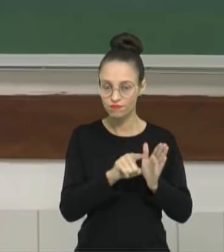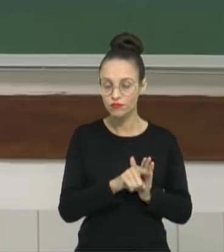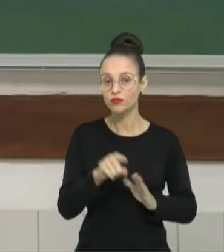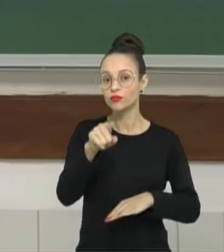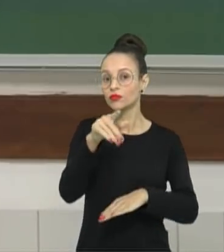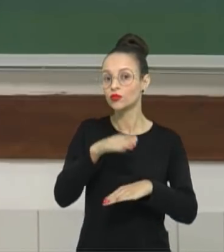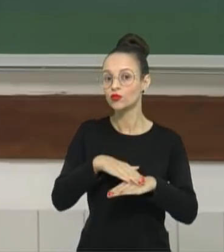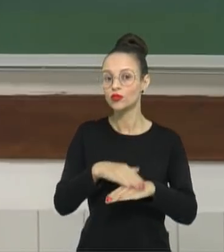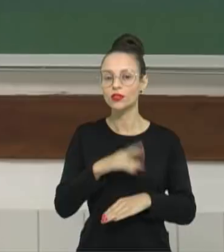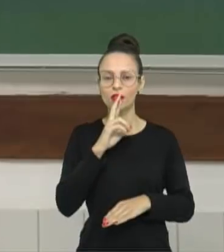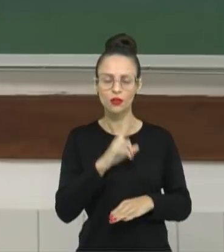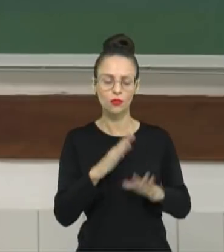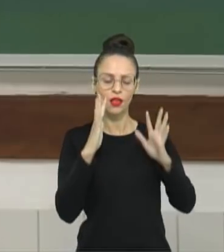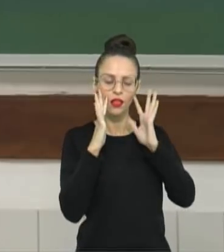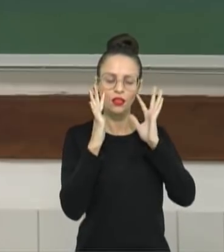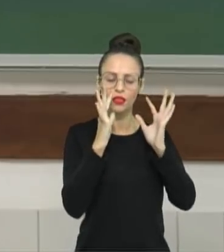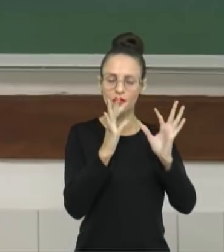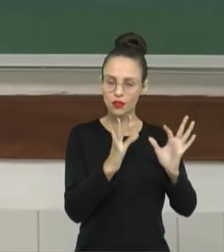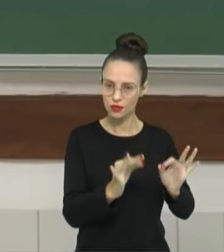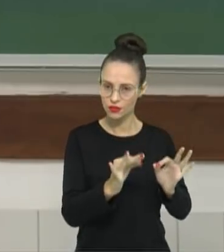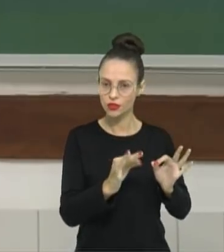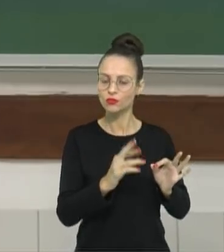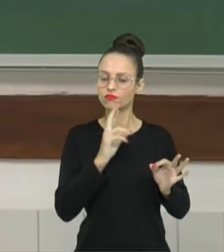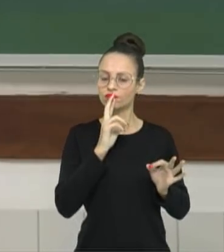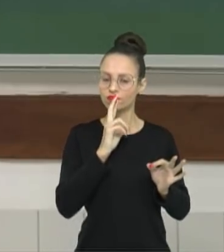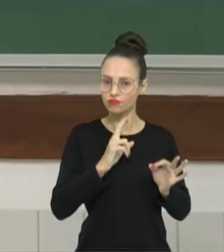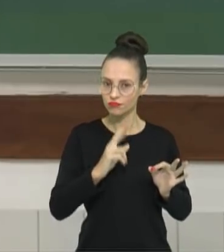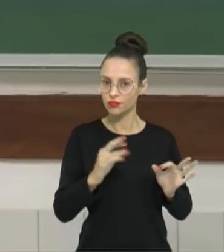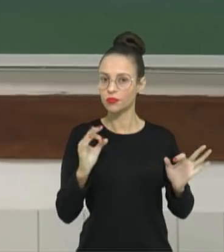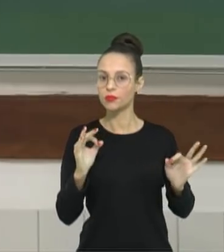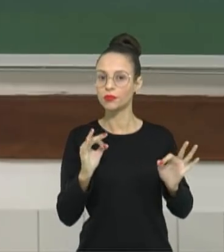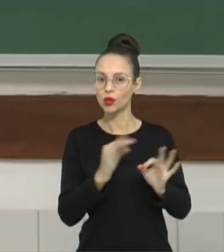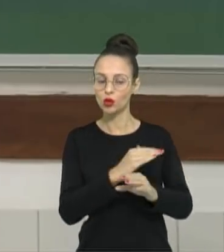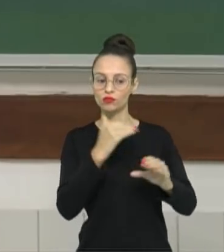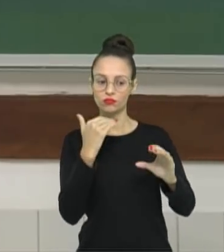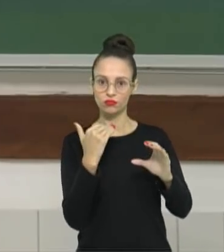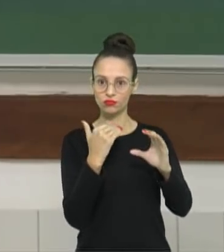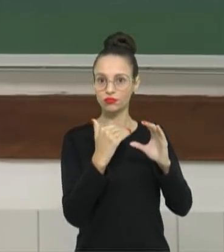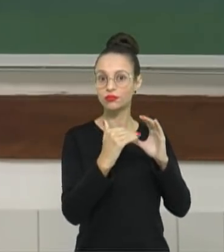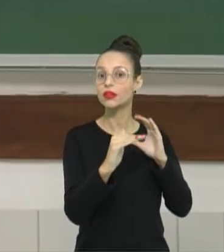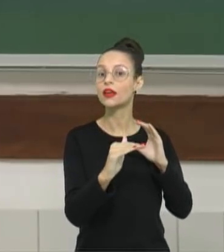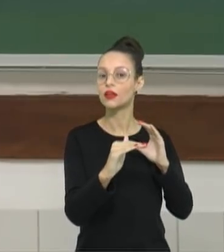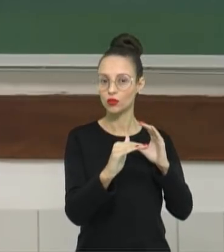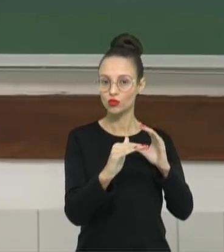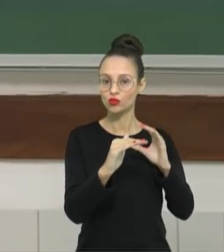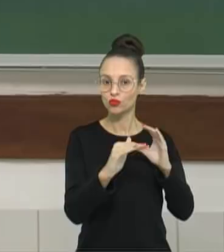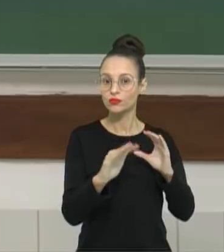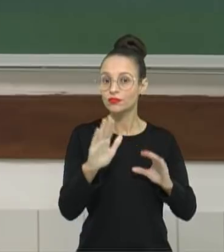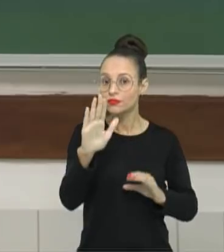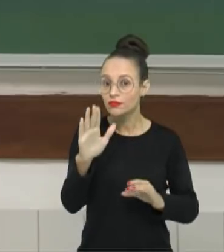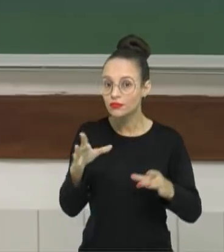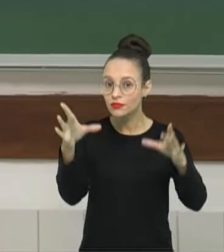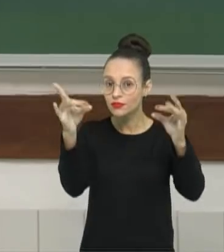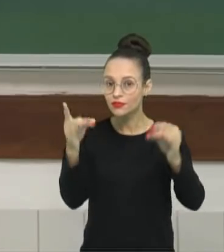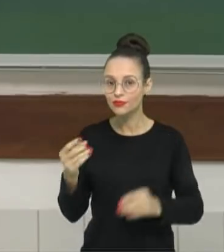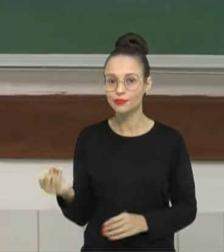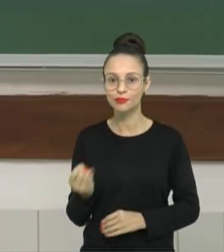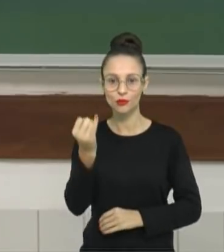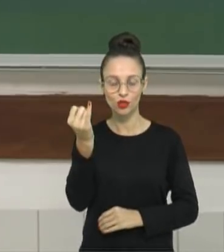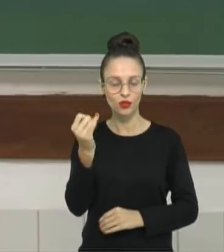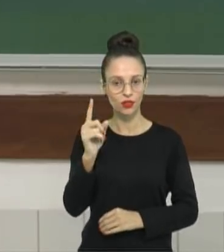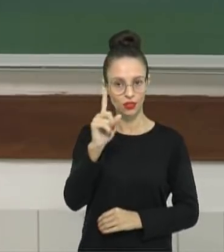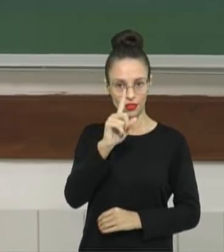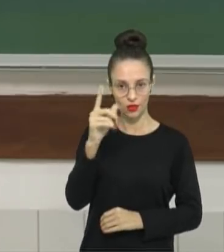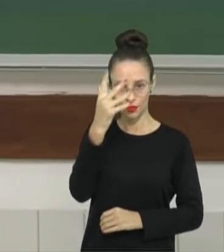questões com bastante atenção, bastante cuidado, envie a atividade e um detalhe bem importante: